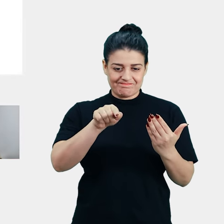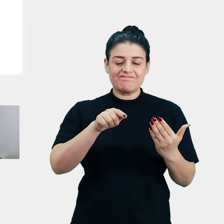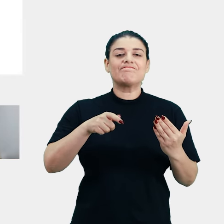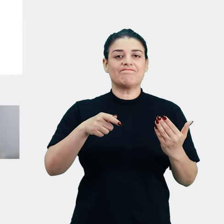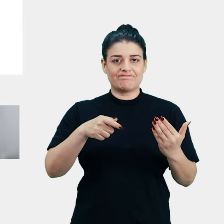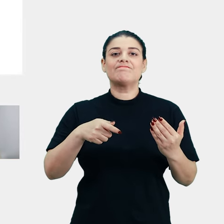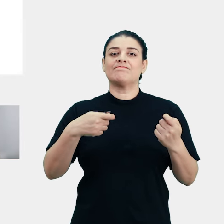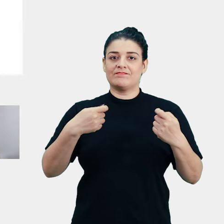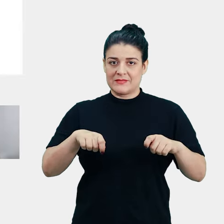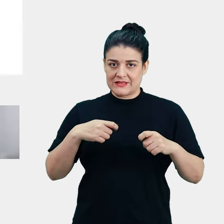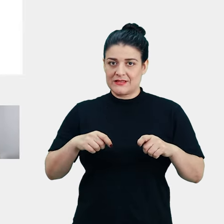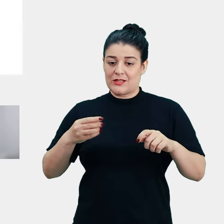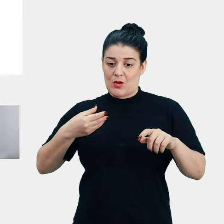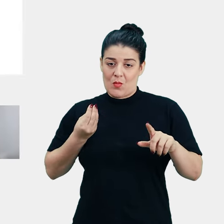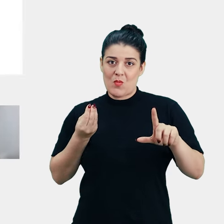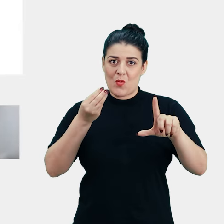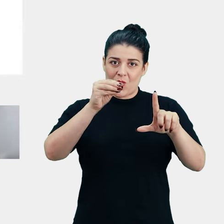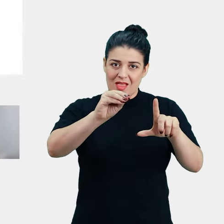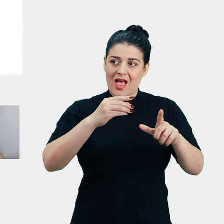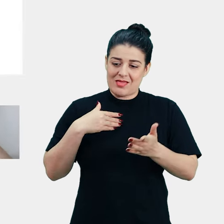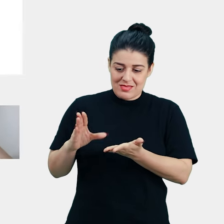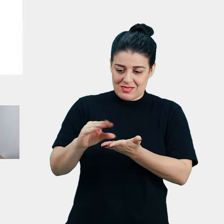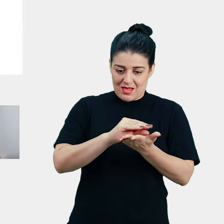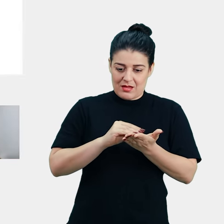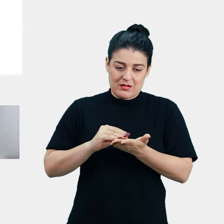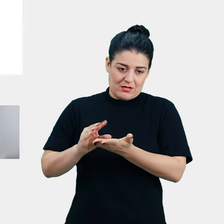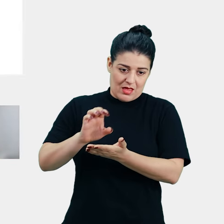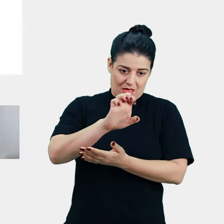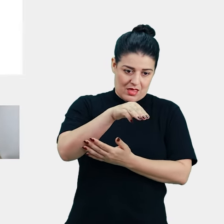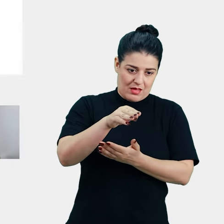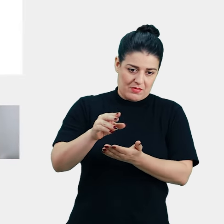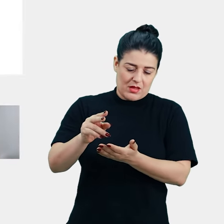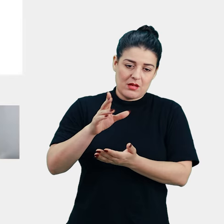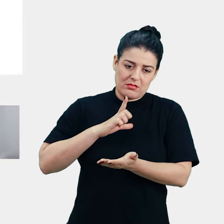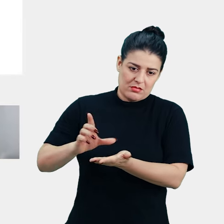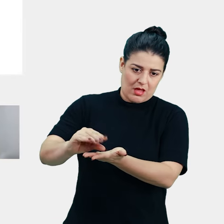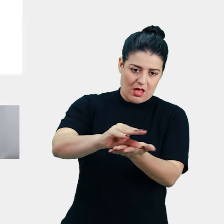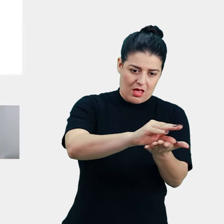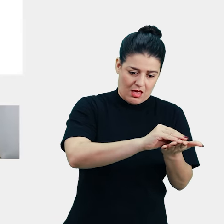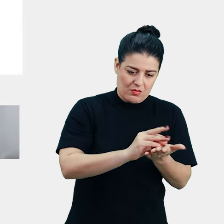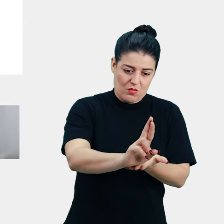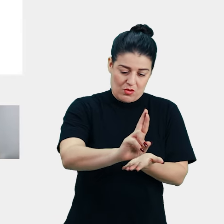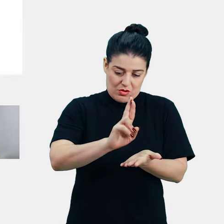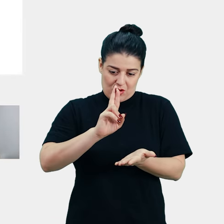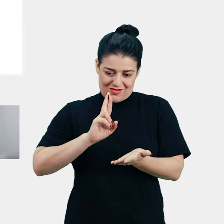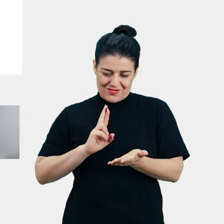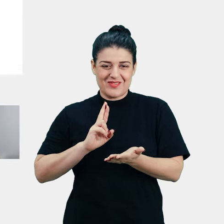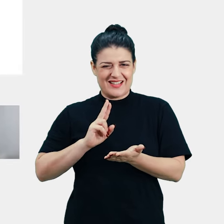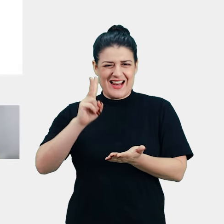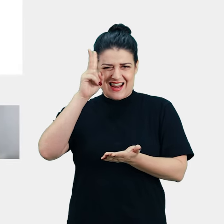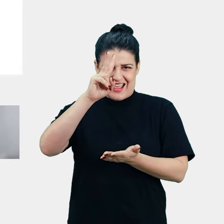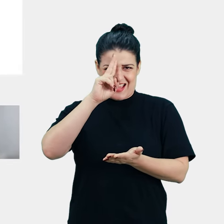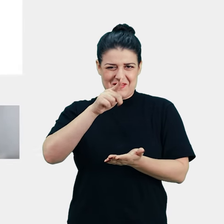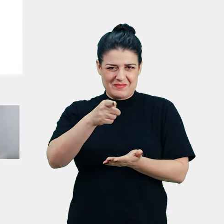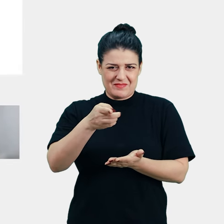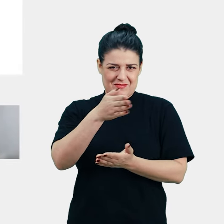precisa inserir ali naquela plataforma o seu dado adquirido lá do equipamento. Lembra? Lembra do dado que você